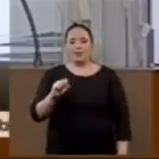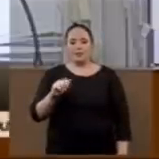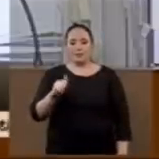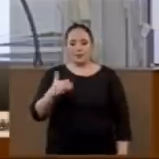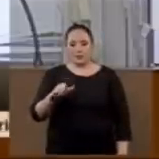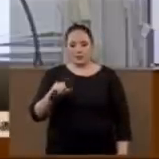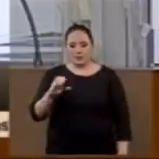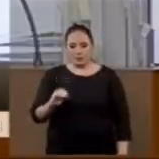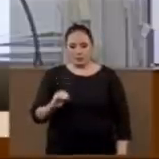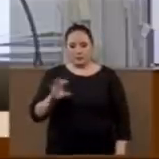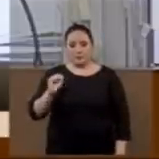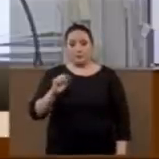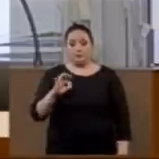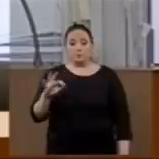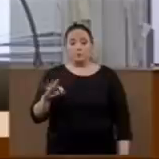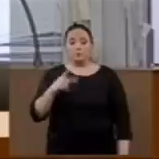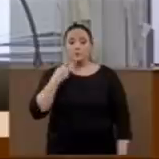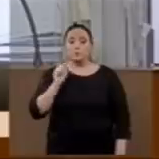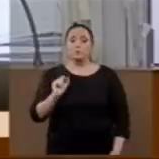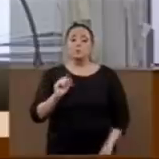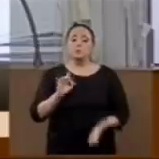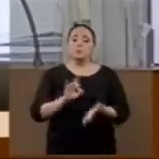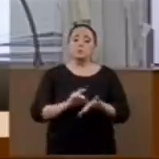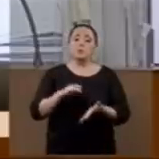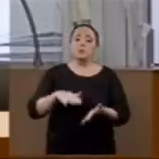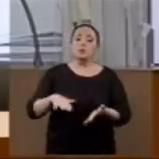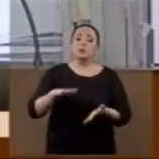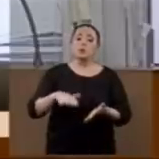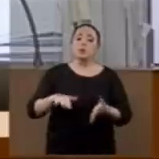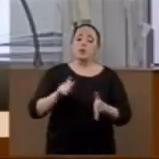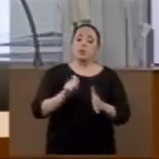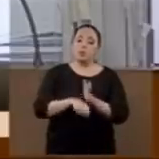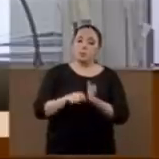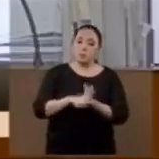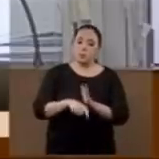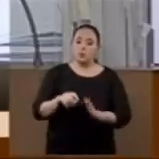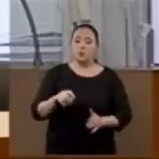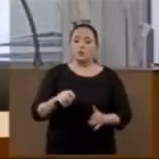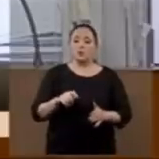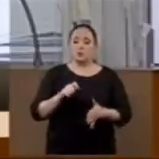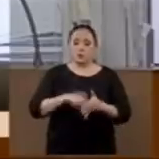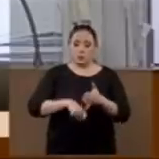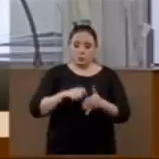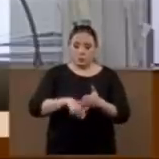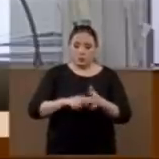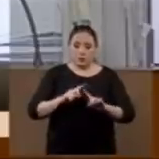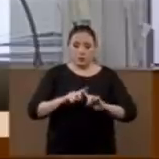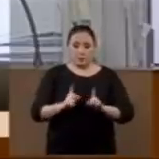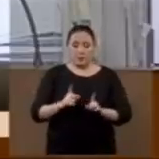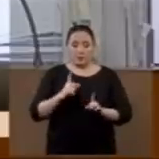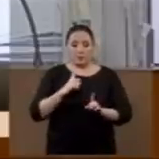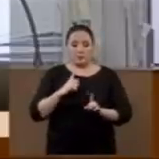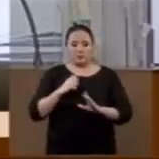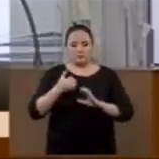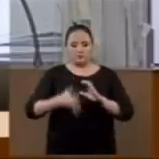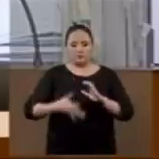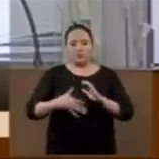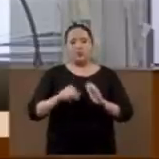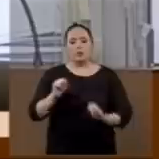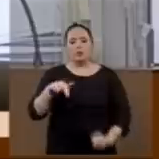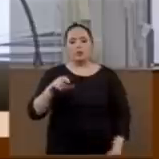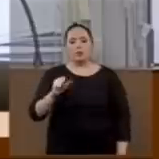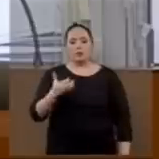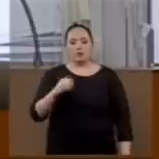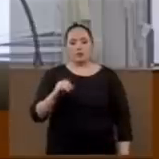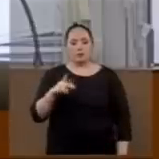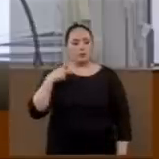Tribunal Federal rechaça a aplicação de sanção política em matéria tributária. Contudo, para se caracterizar como sanção política,